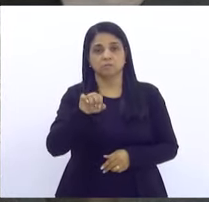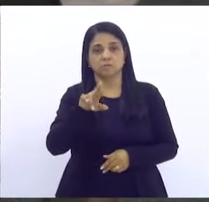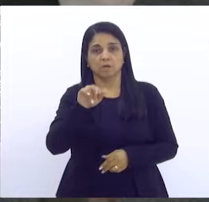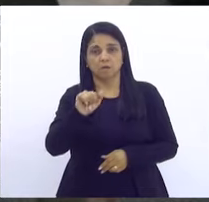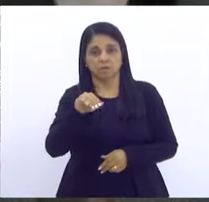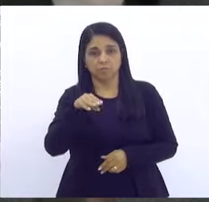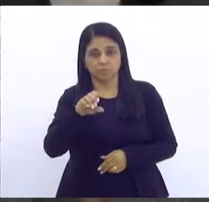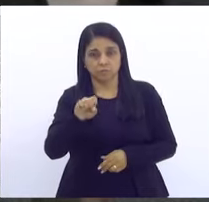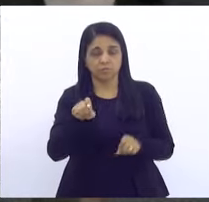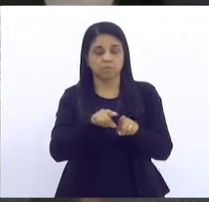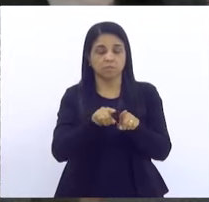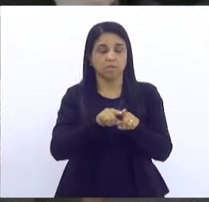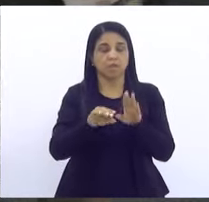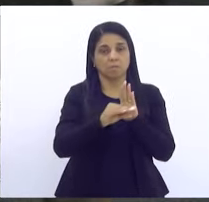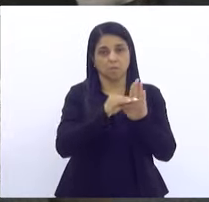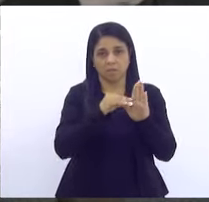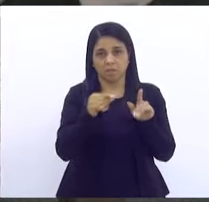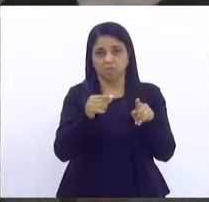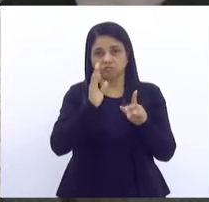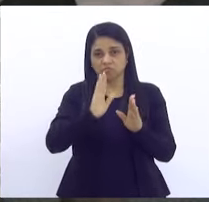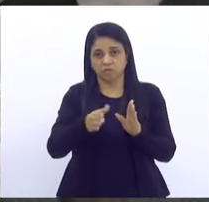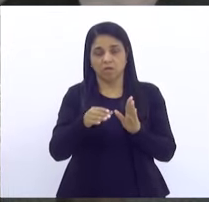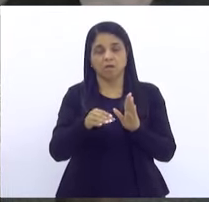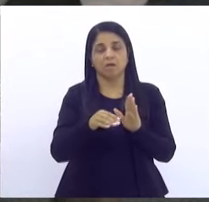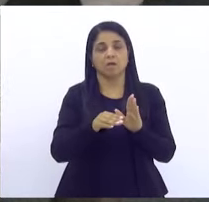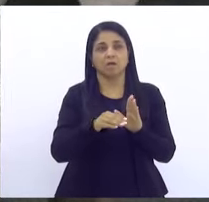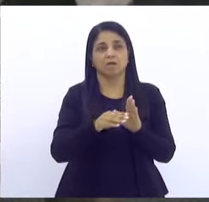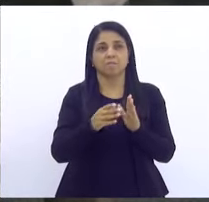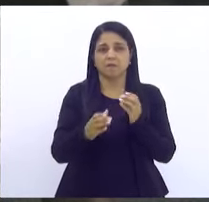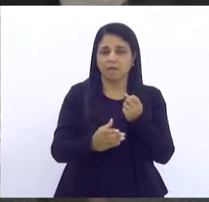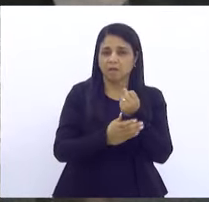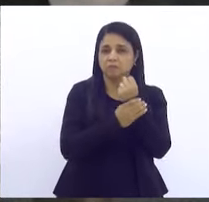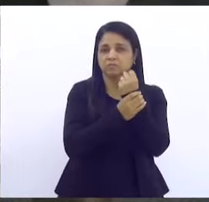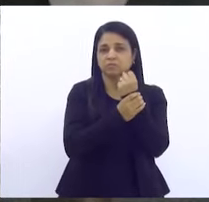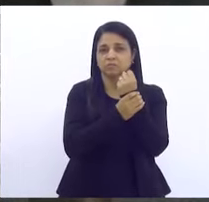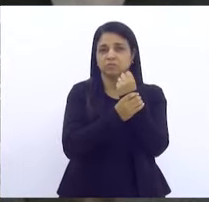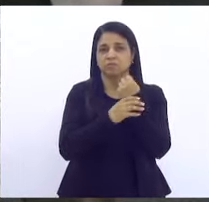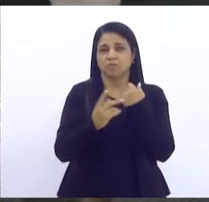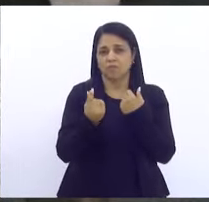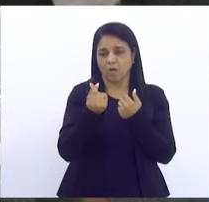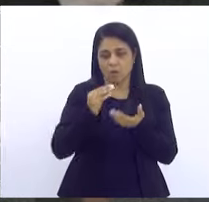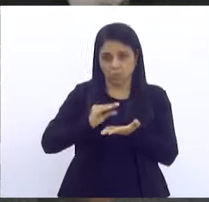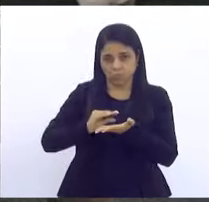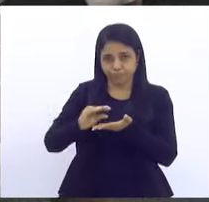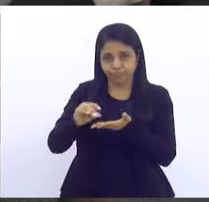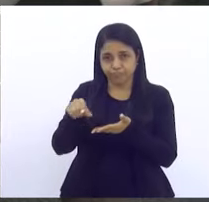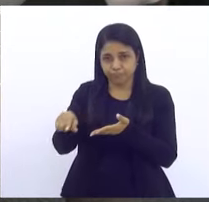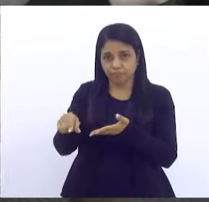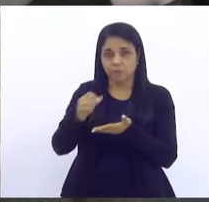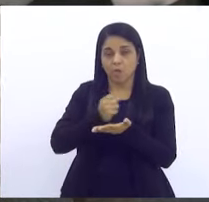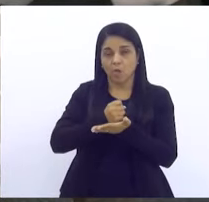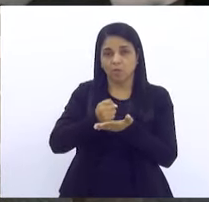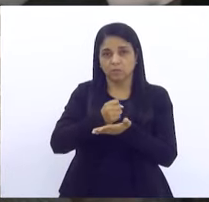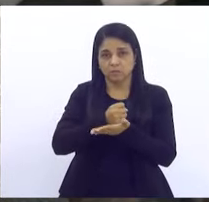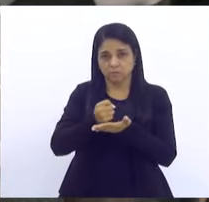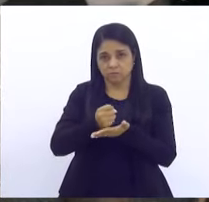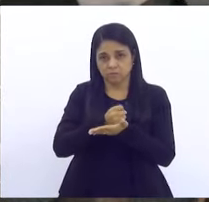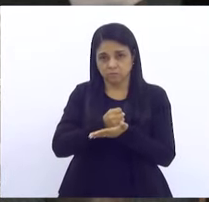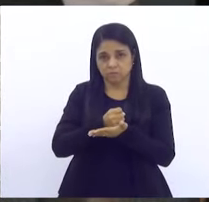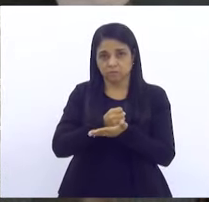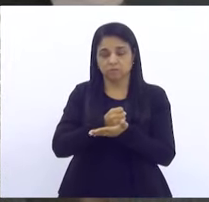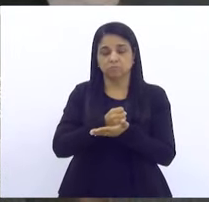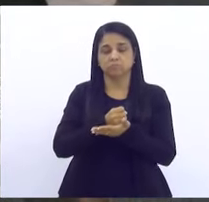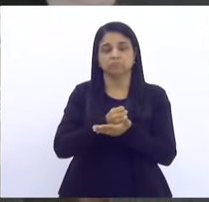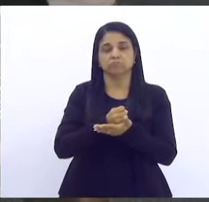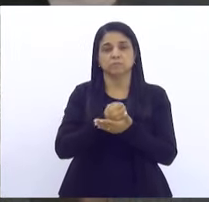para garantir que uma parte desse valor fosse destinado à contratação de mão